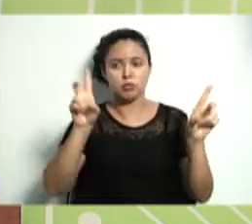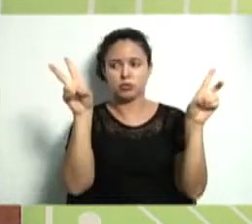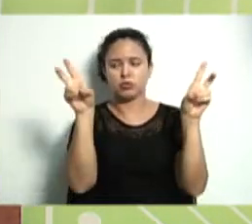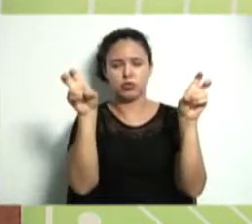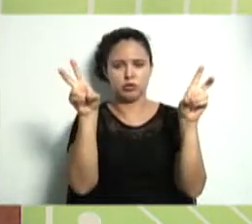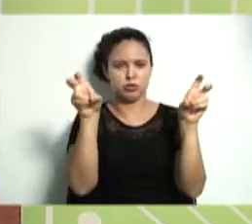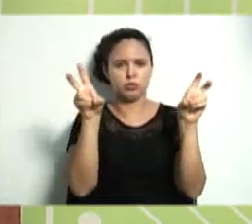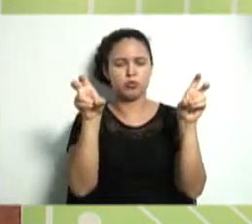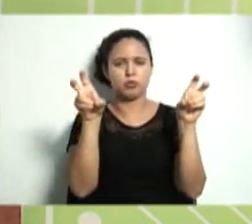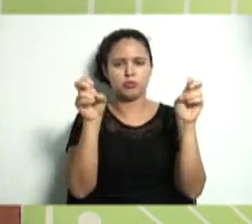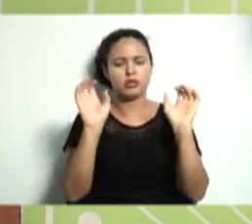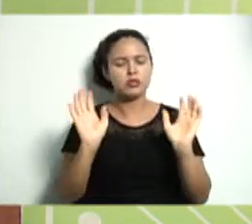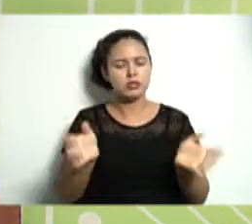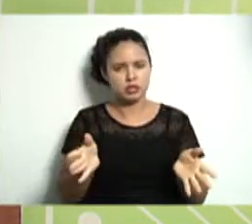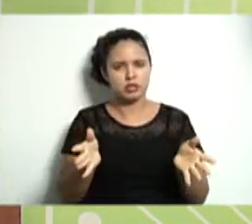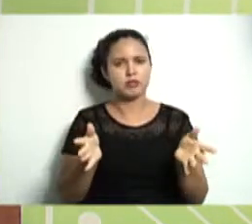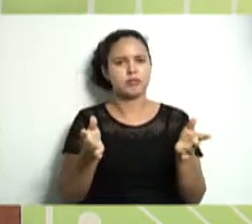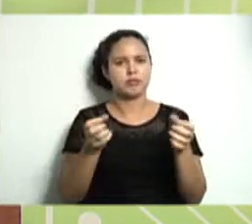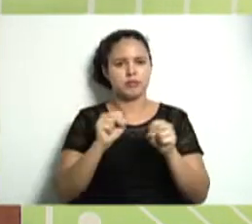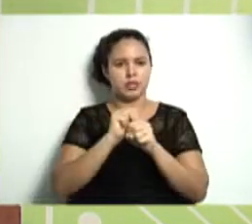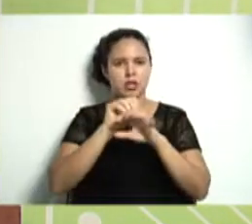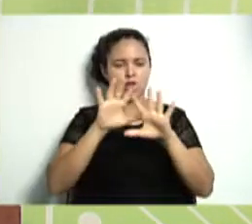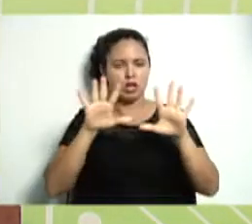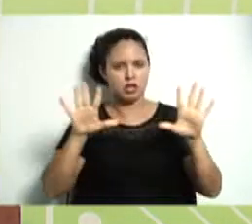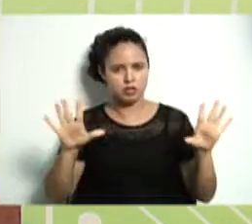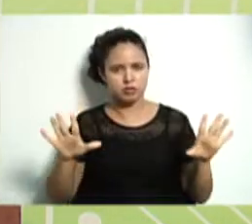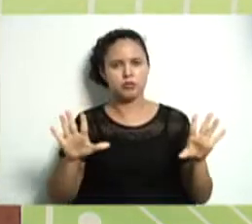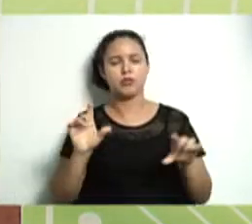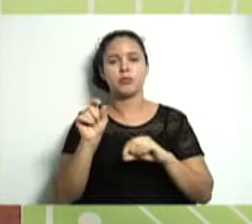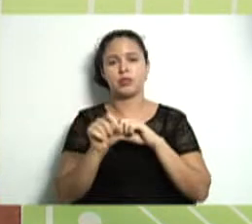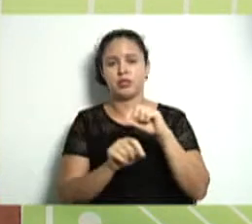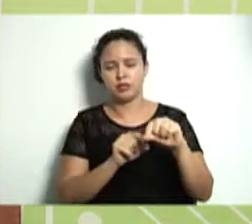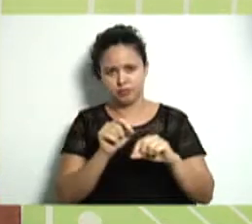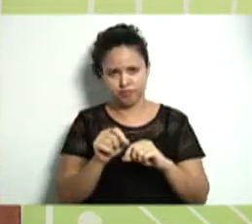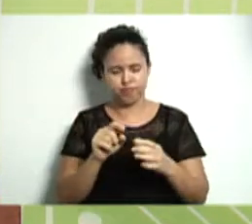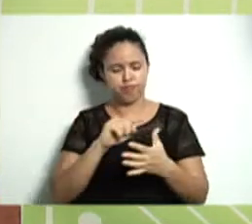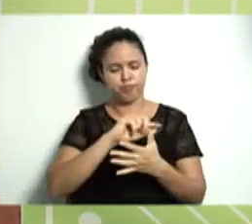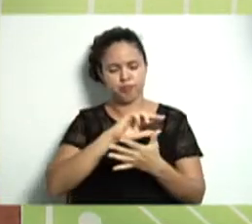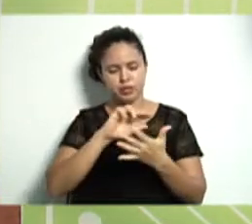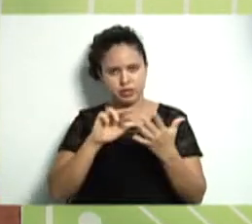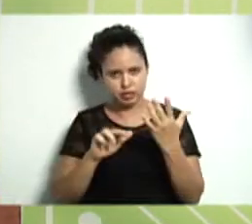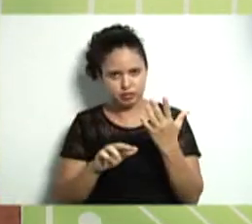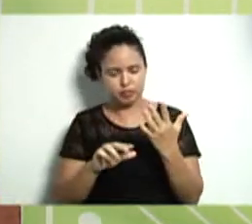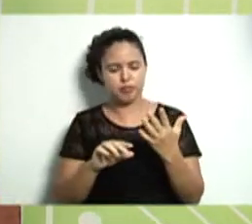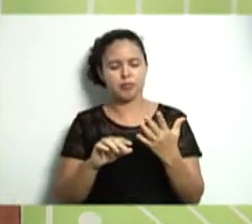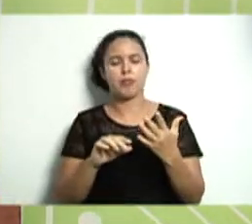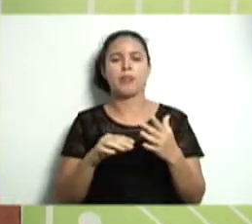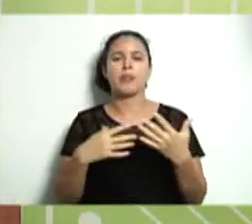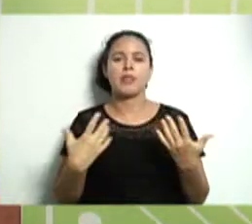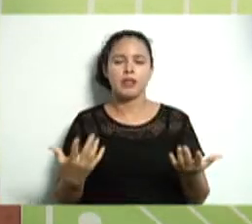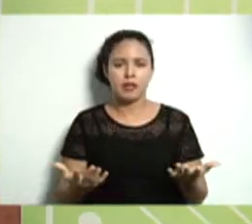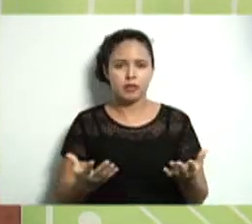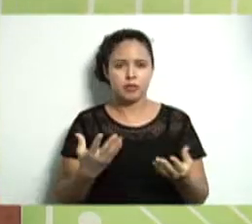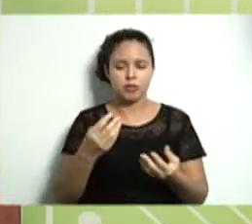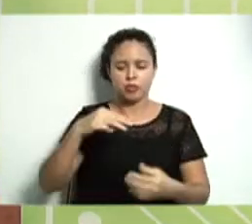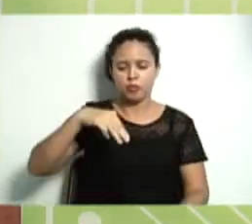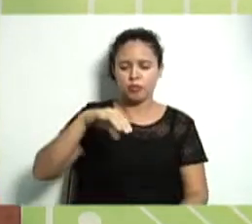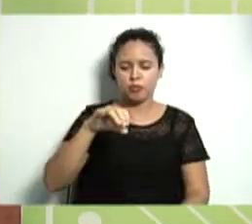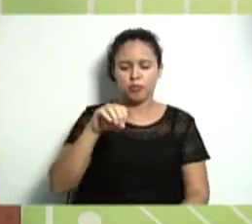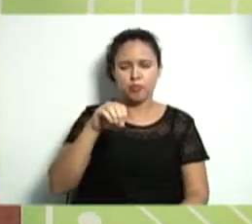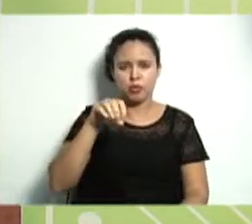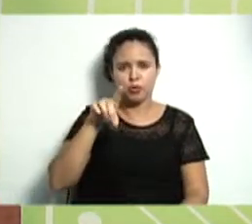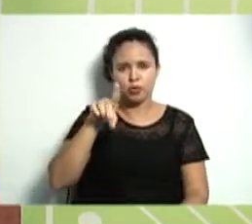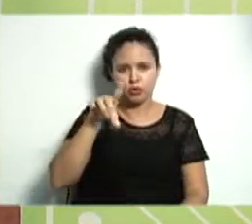conceito ele já está esclarecendo para a gente algumas coisas. O nome do conceito é modo